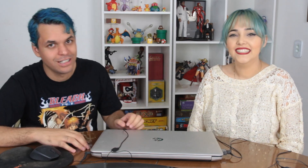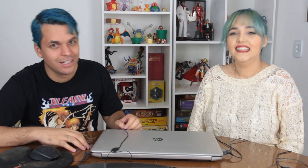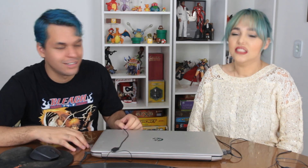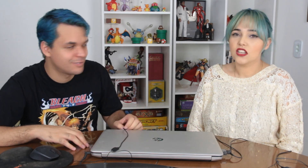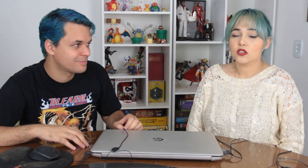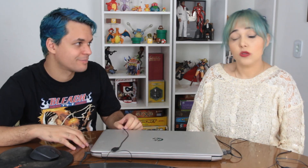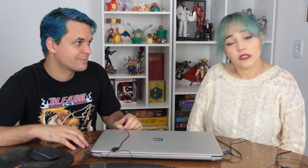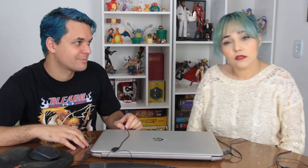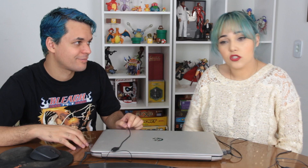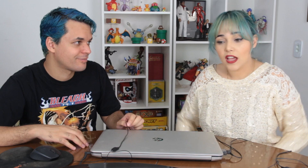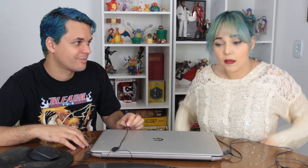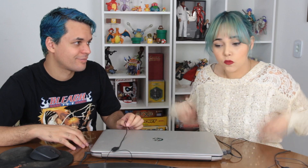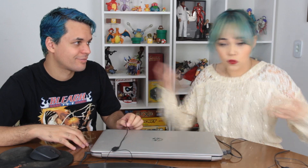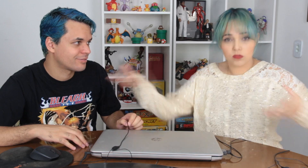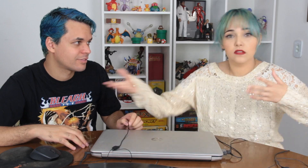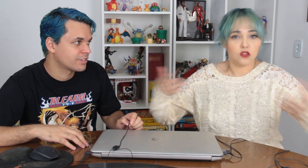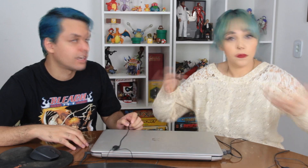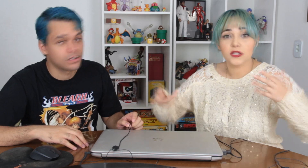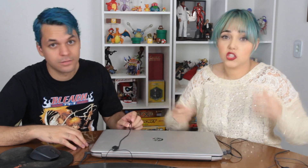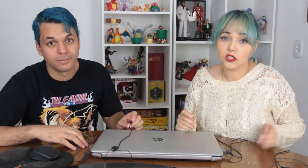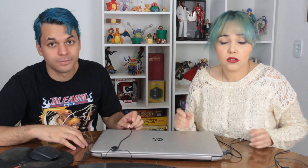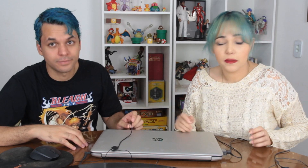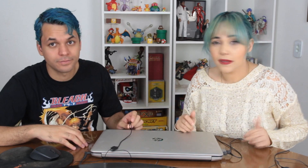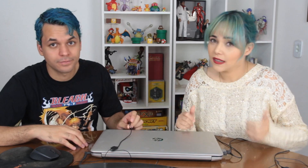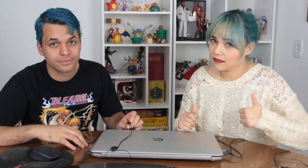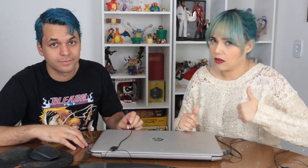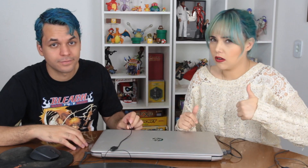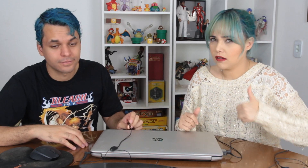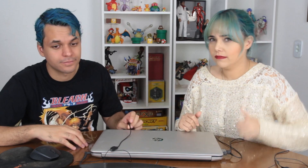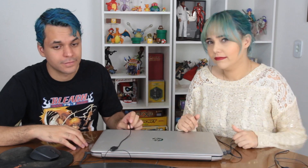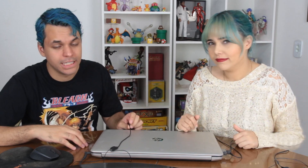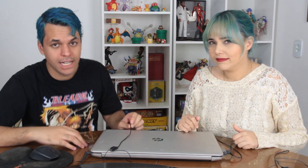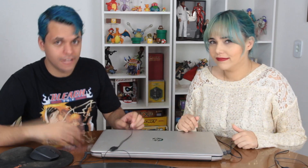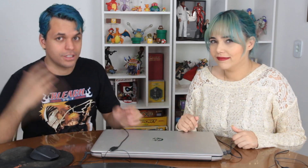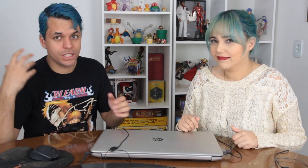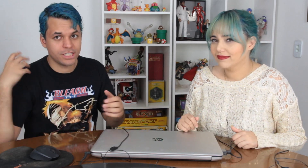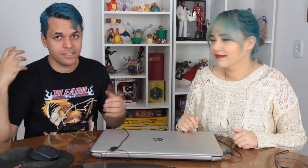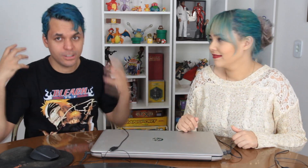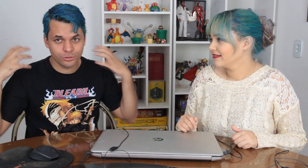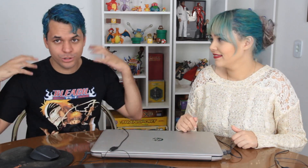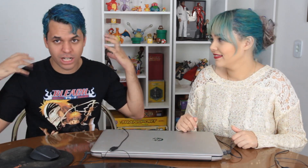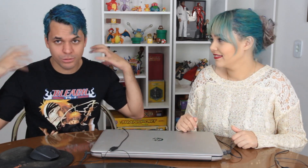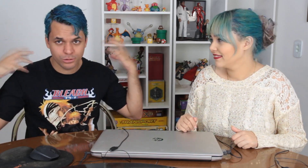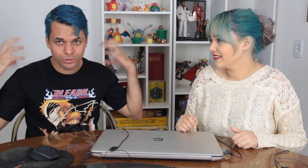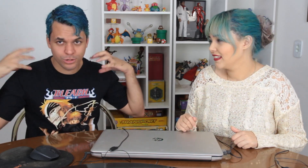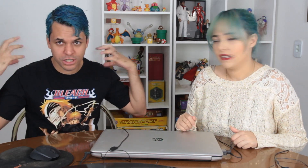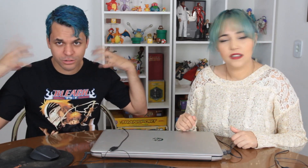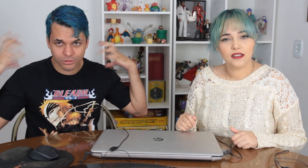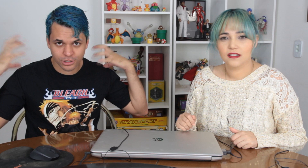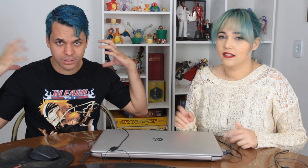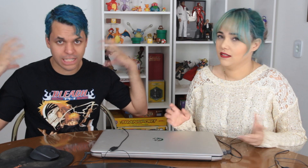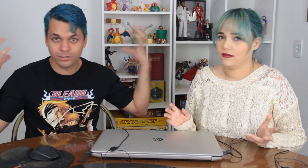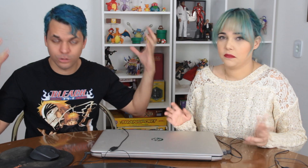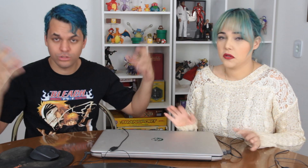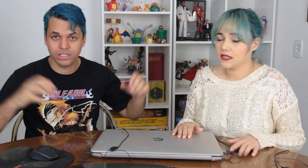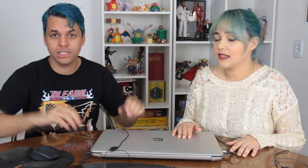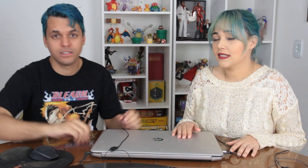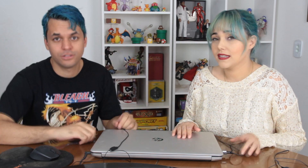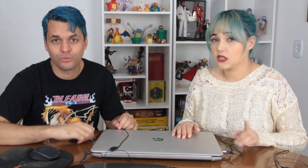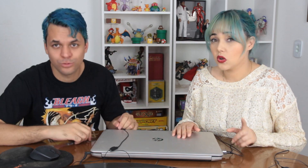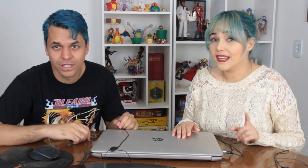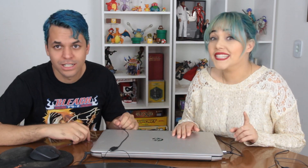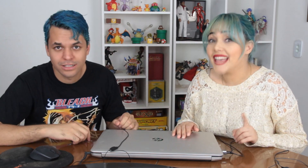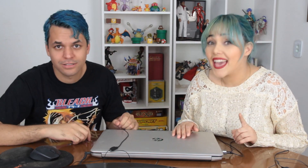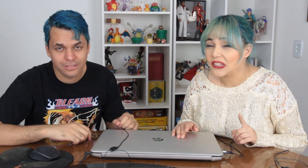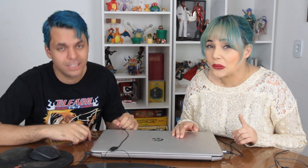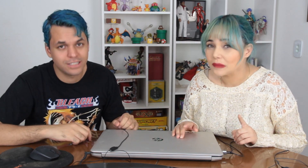divertido. Jesus e o diabo competindo também, ó. Yes, a gente tem, né, o diabo e o anjinho do nosso lado todo pois dia. Pois é,